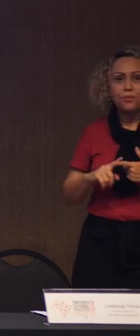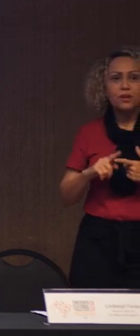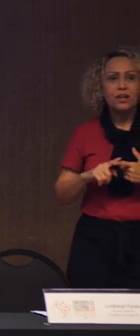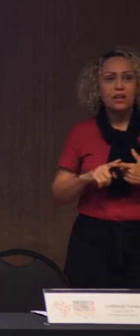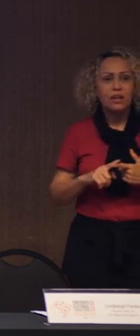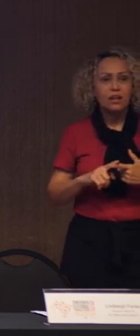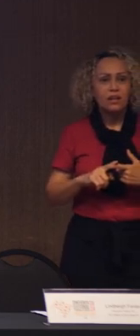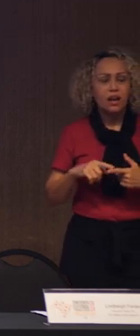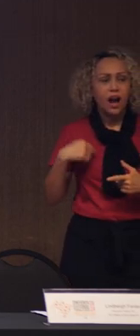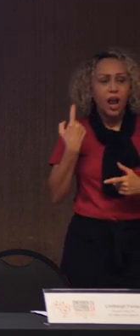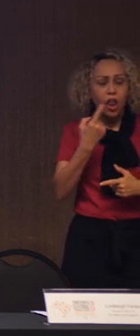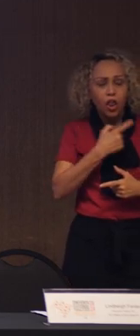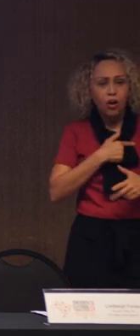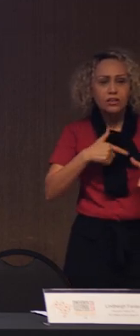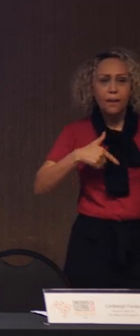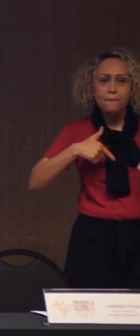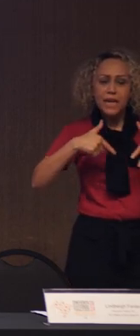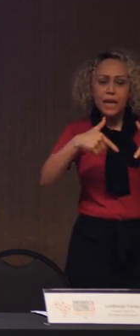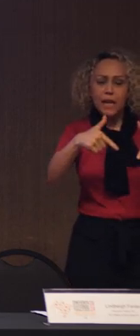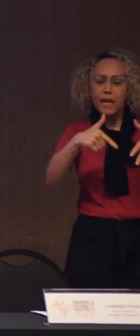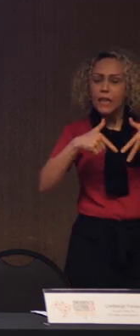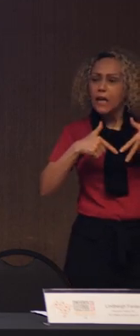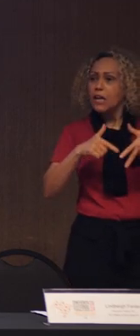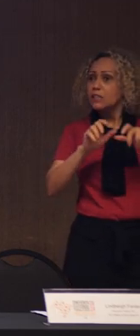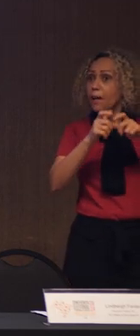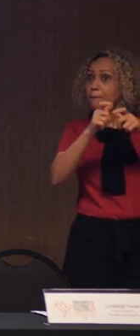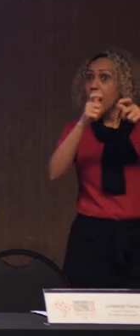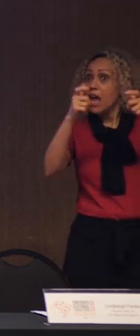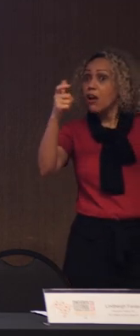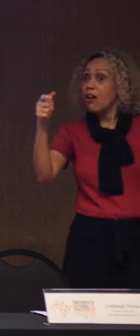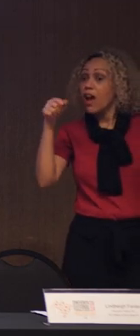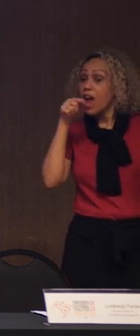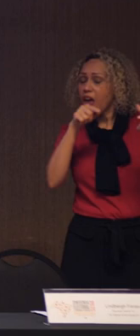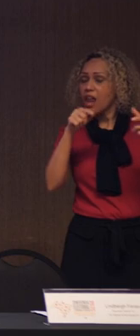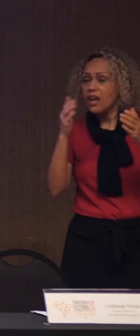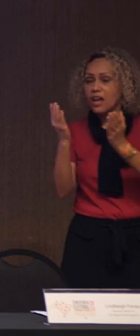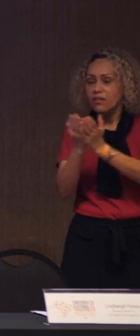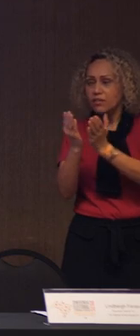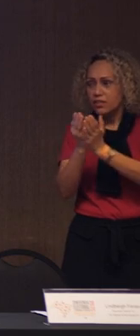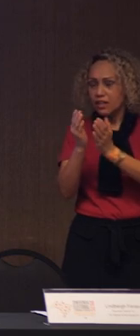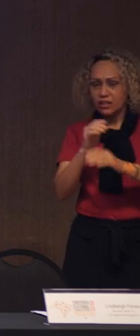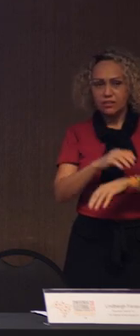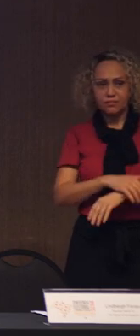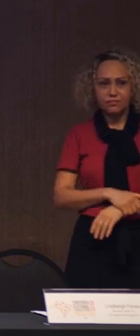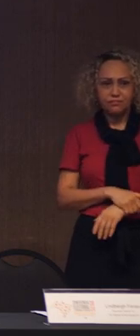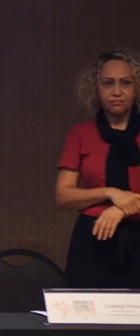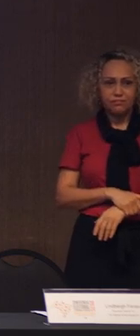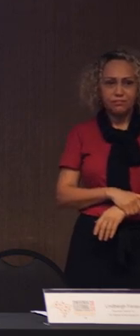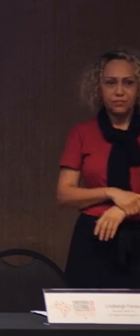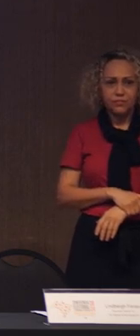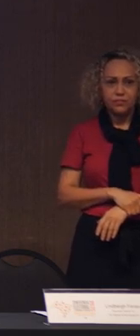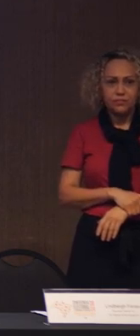evangélica. O Maranhão fez lá, Márcio Jardim, nosso querido amigo de Bacabal,